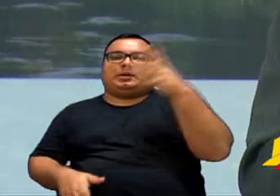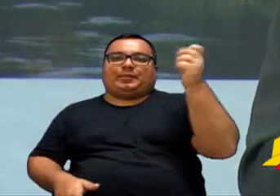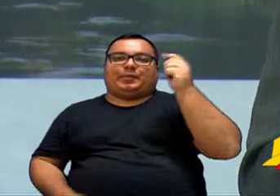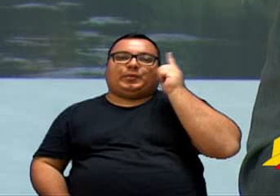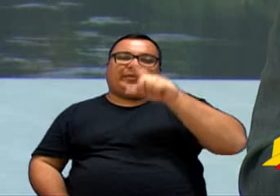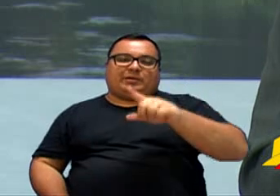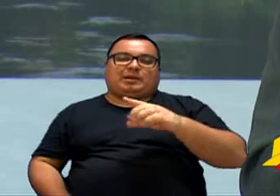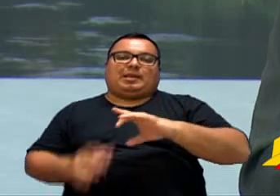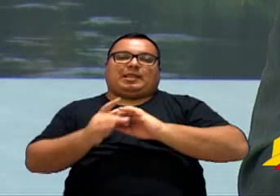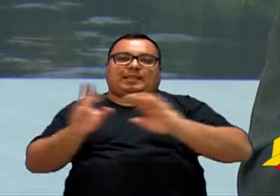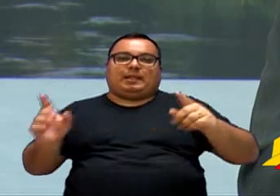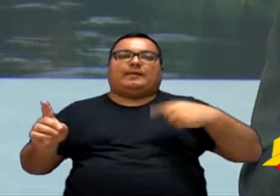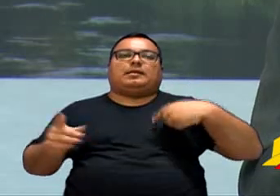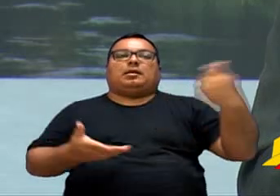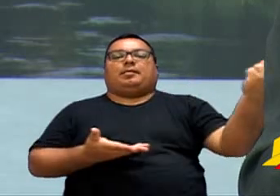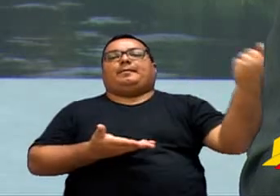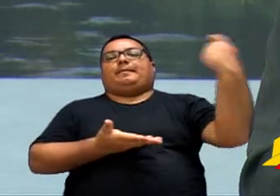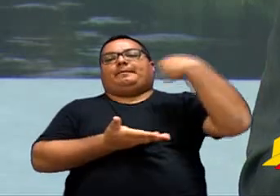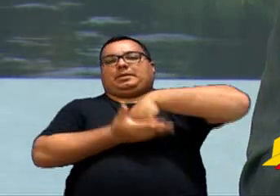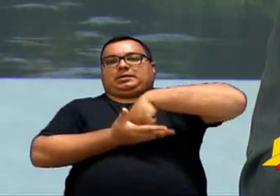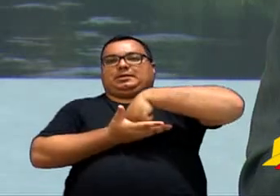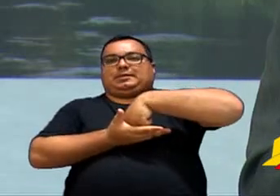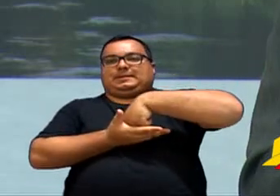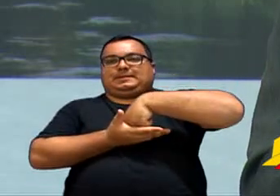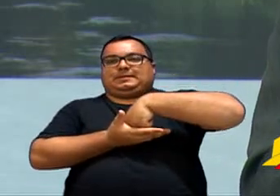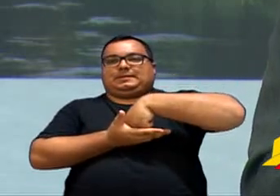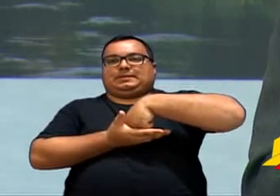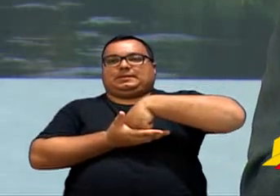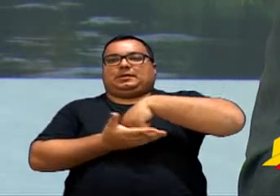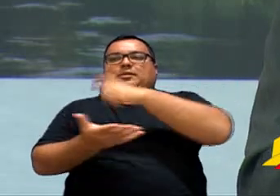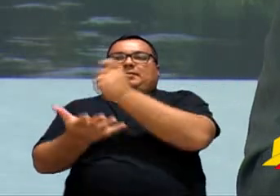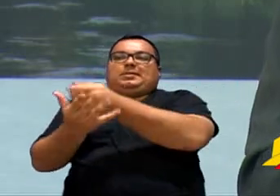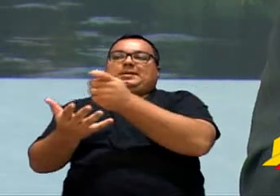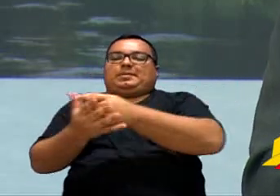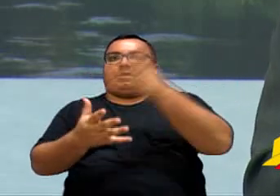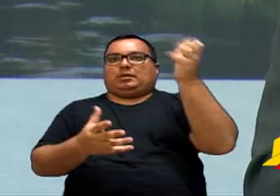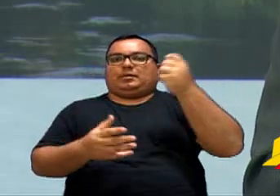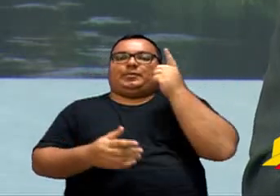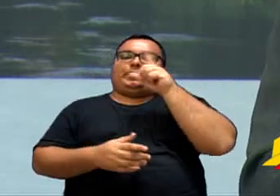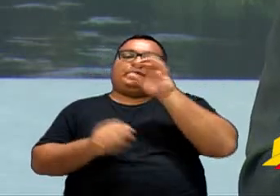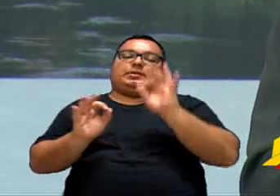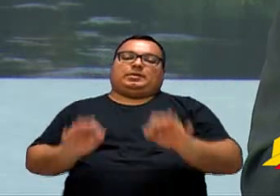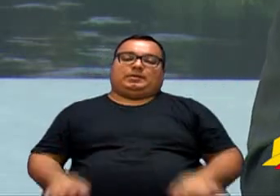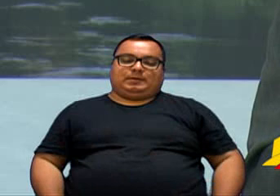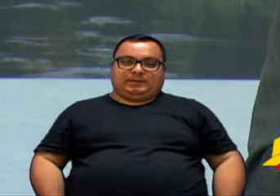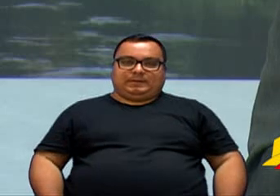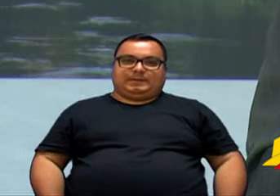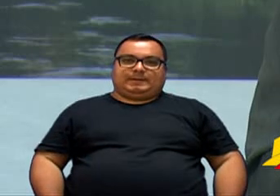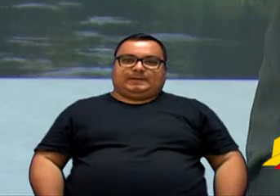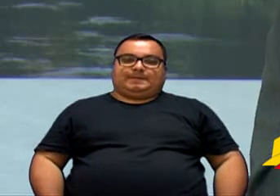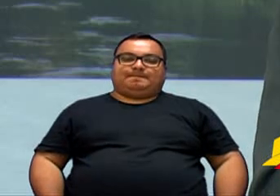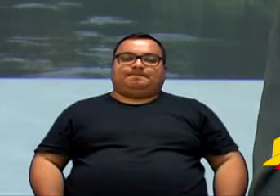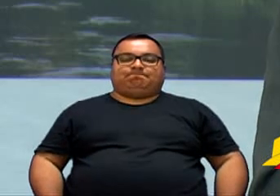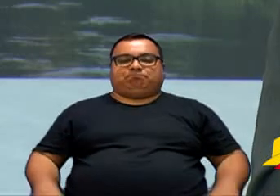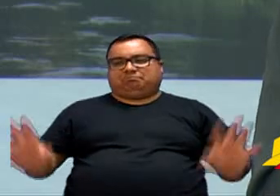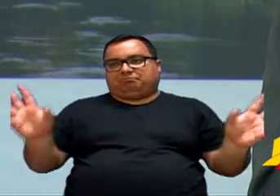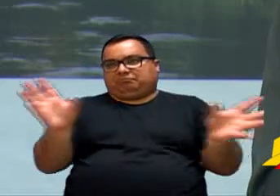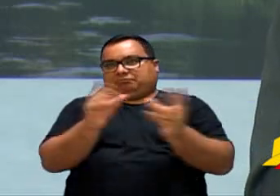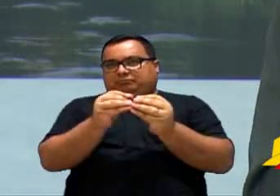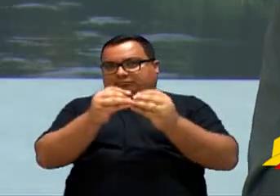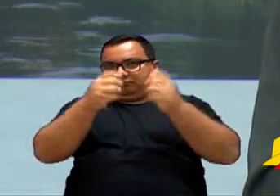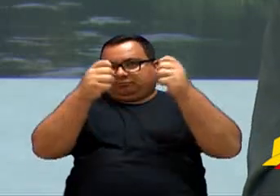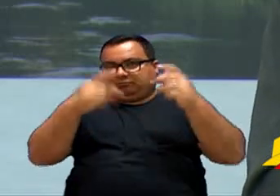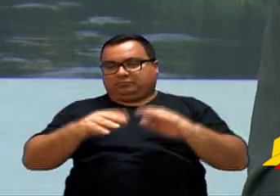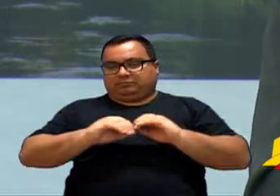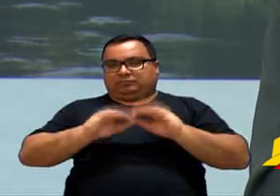benefício, recebam as correspondentes contribuições de tempo de filiação a outro regime. Basicamente é isso.